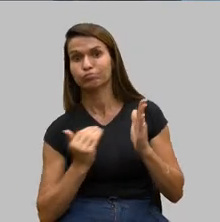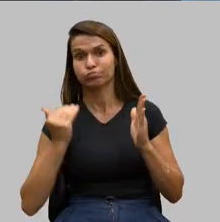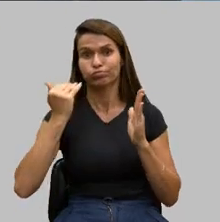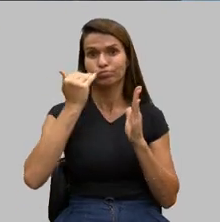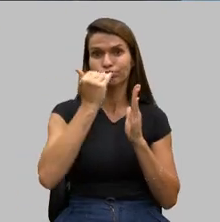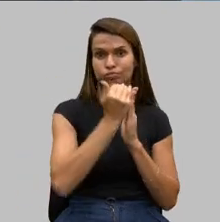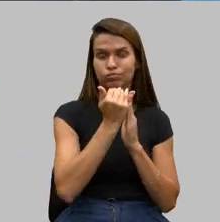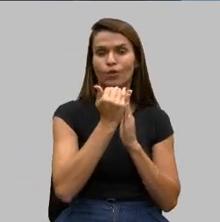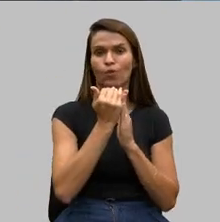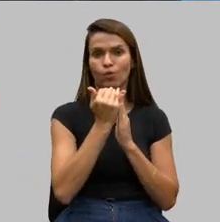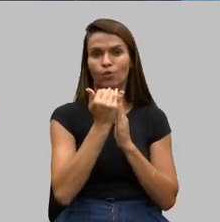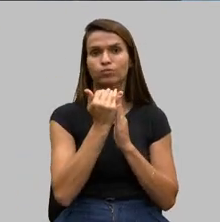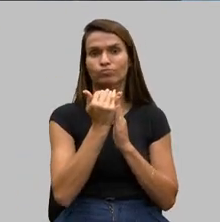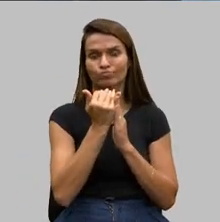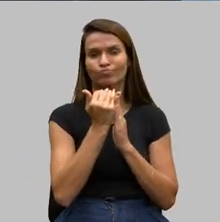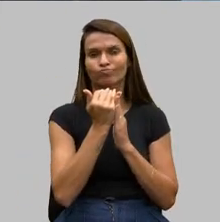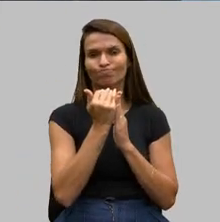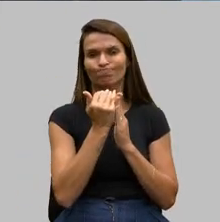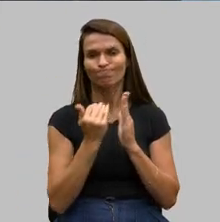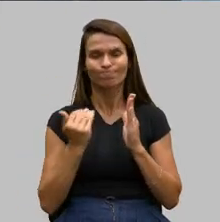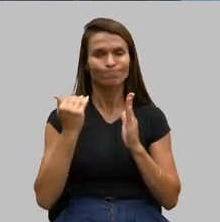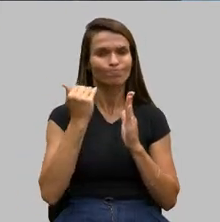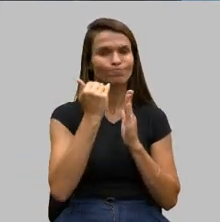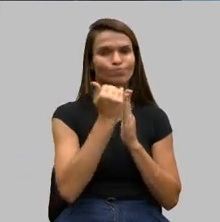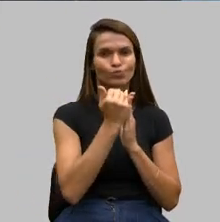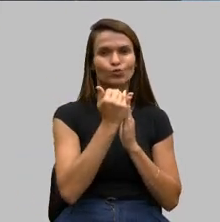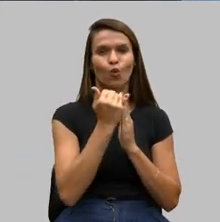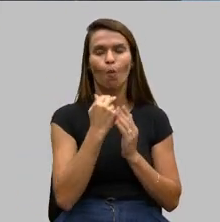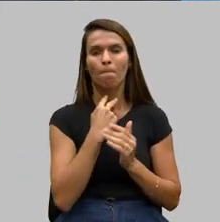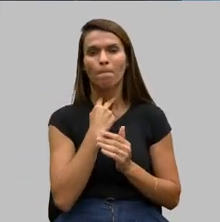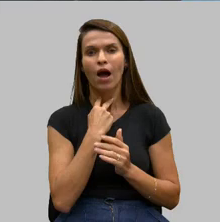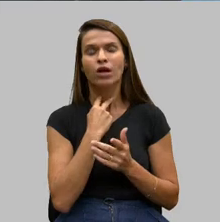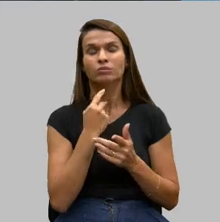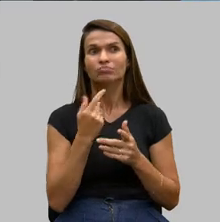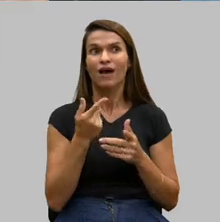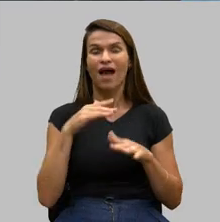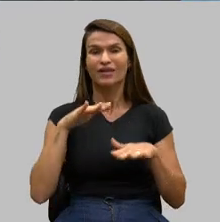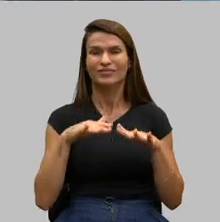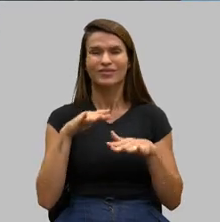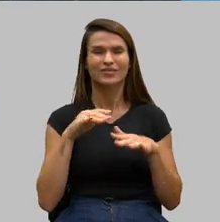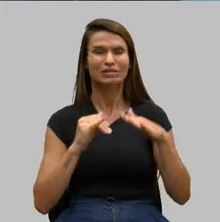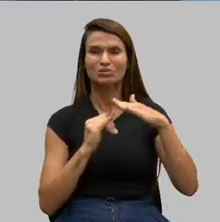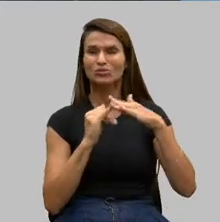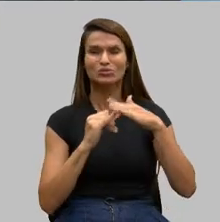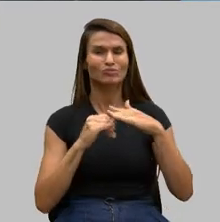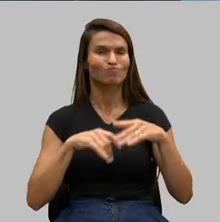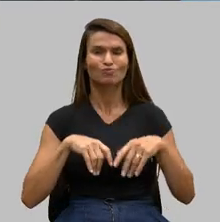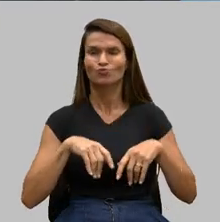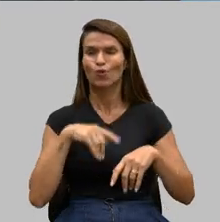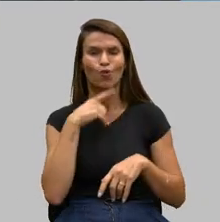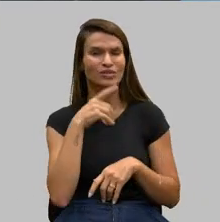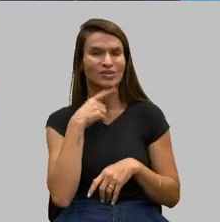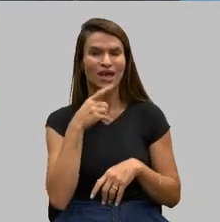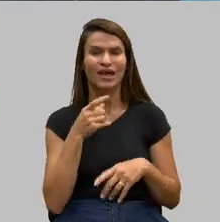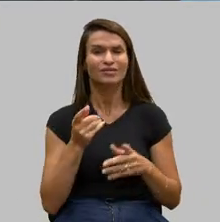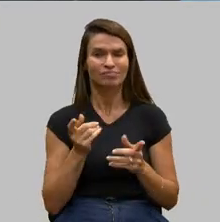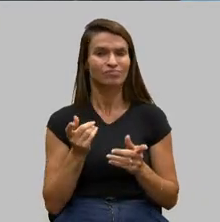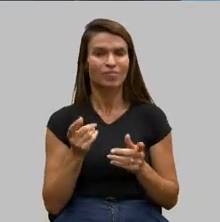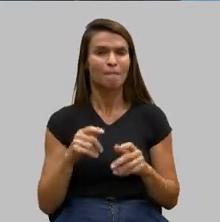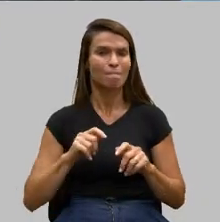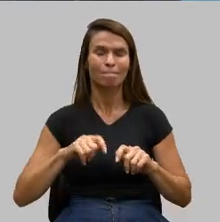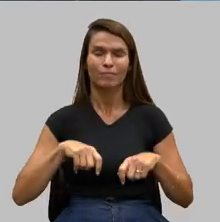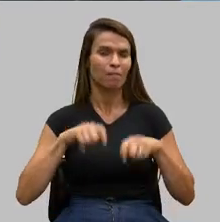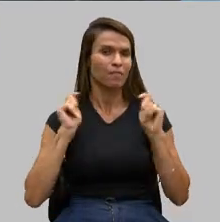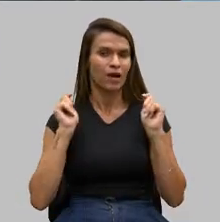ocupação acima até das condições da instituição e que muitas vezes chegam Ali pela